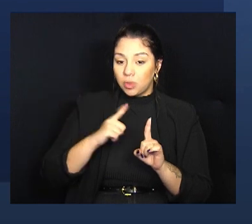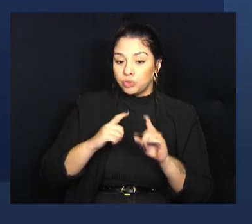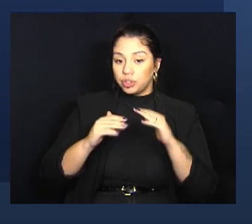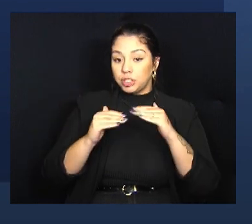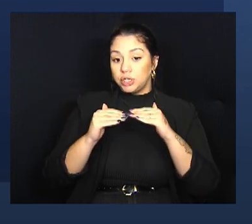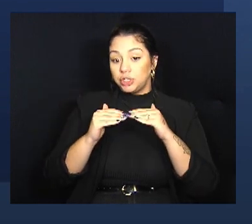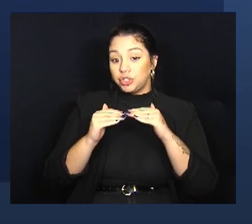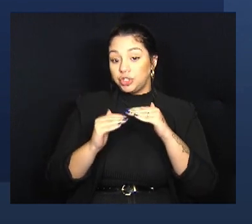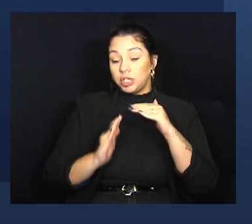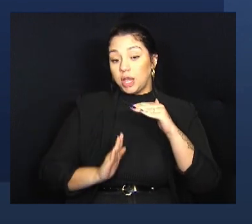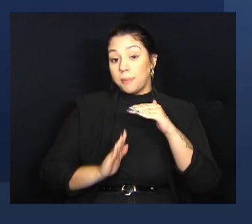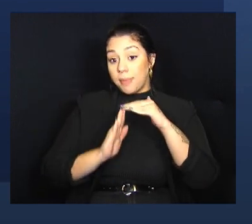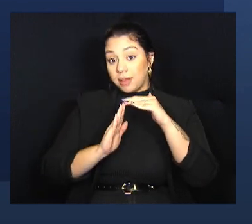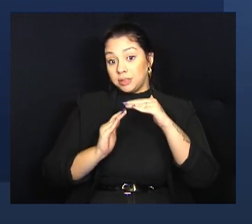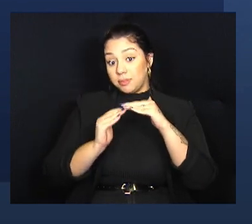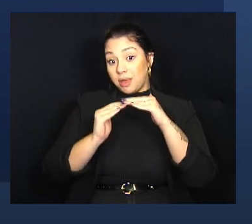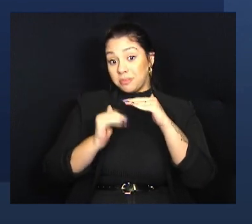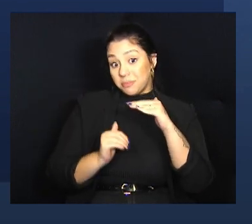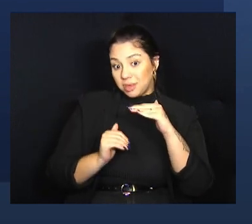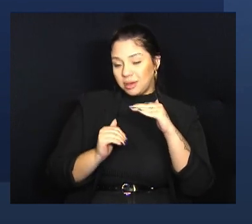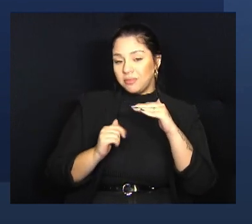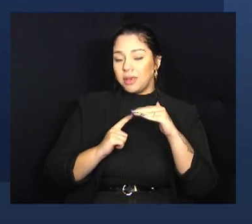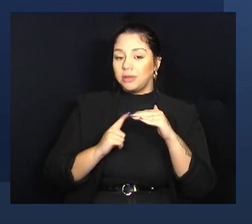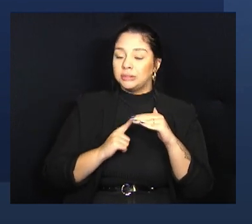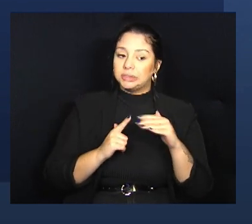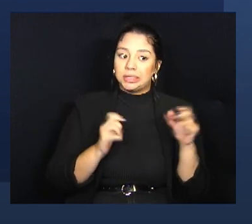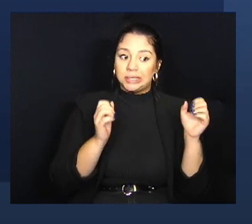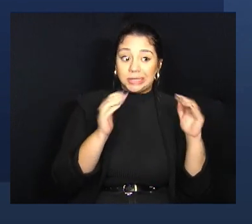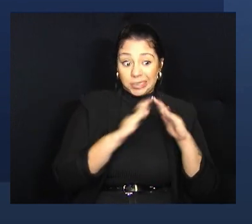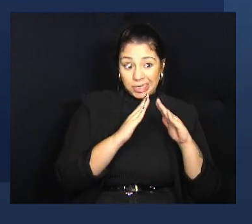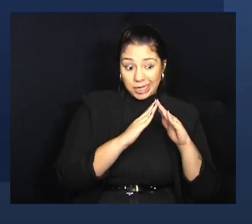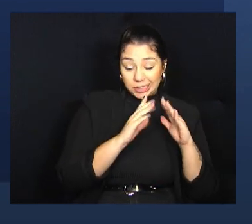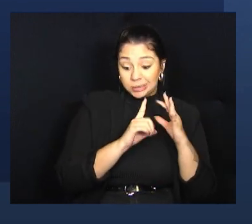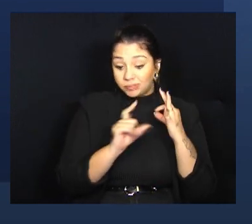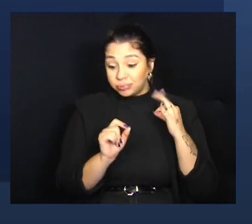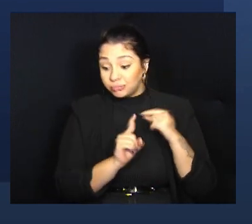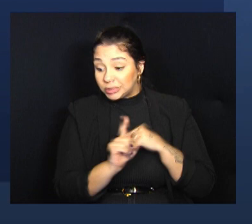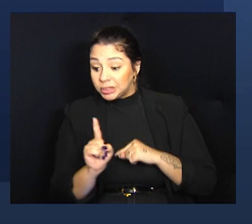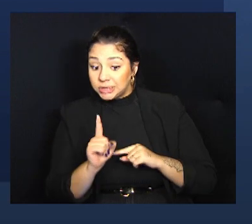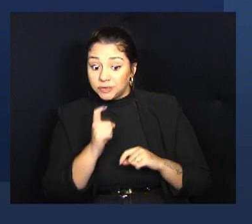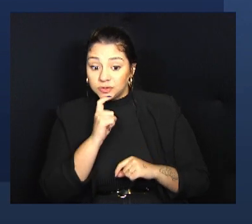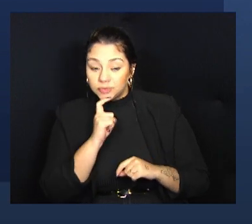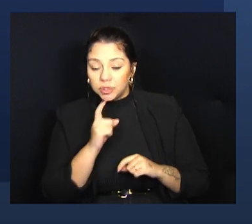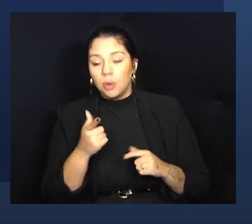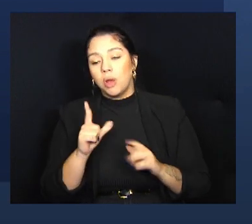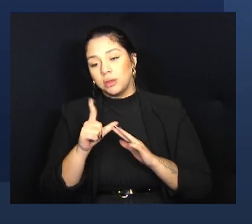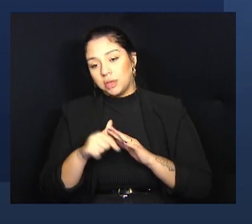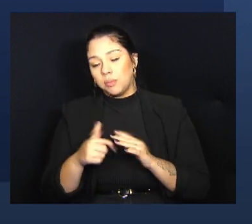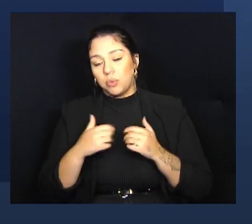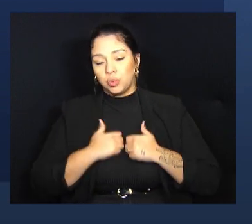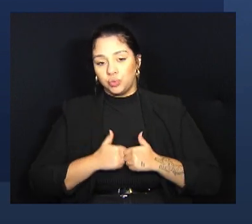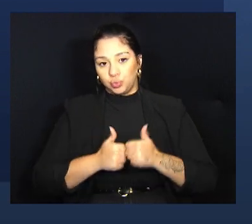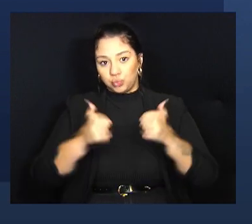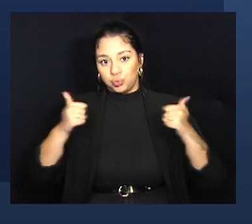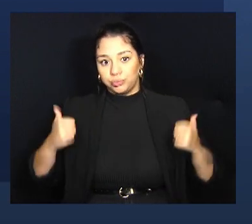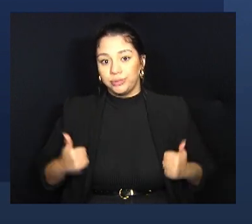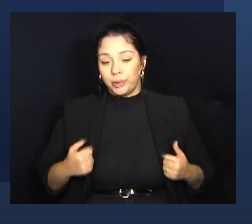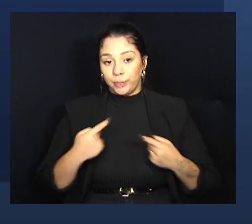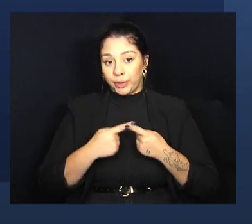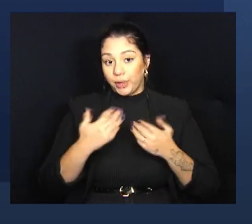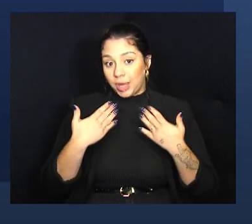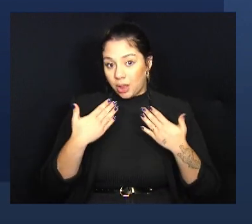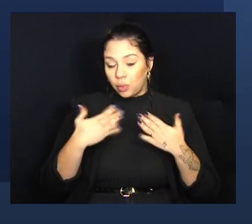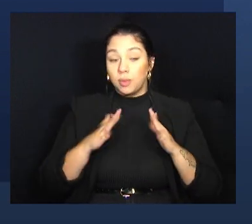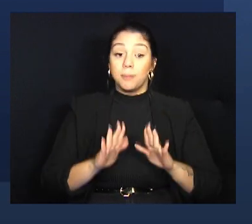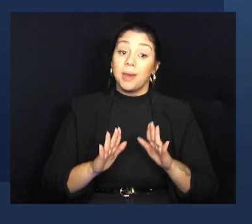e a máxima. A gente sai de casa, né, com muito frio e ao longo do dia vai tirando o casaco e o agasalho. O frio